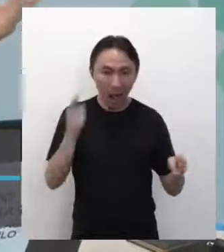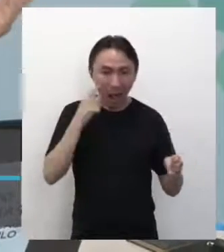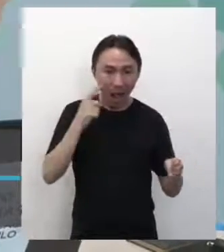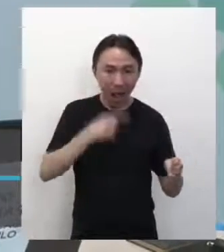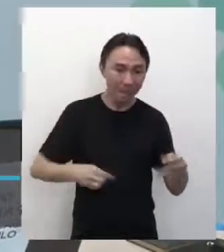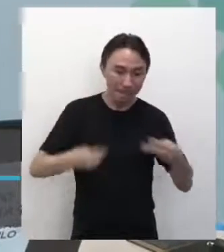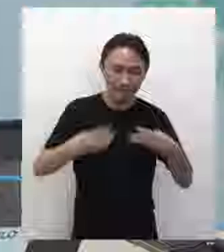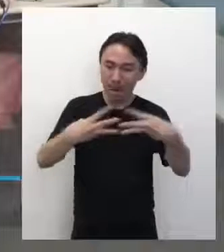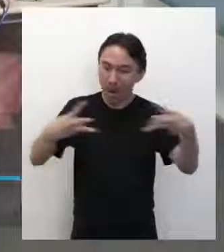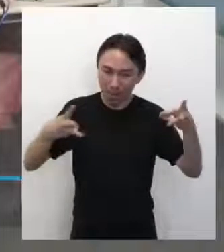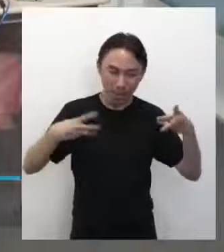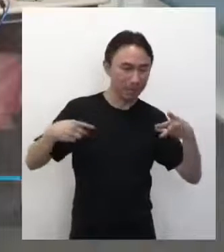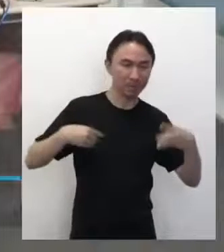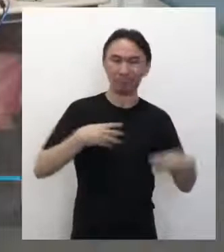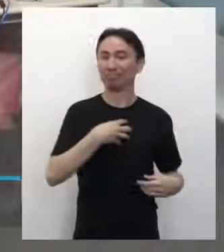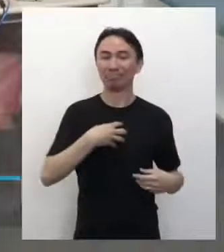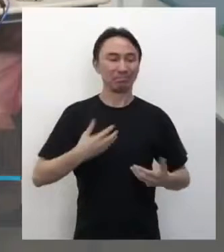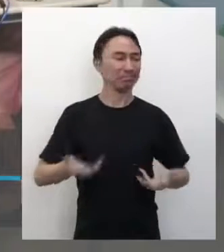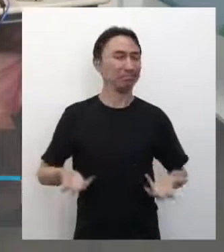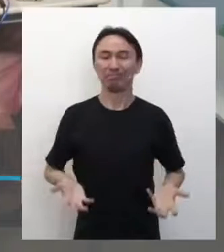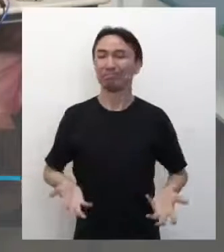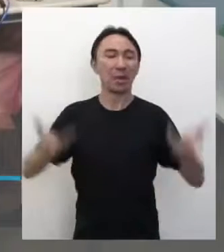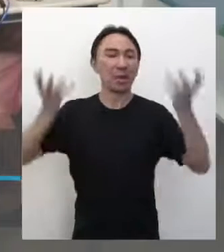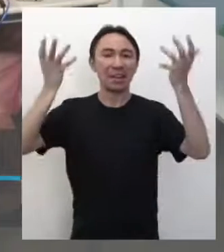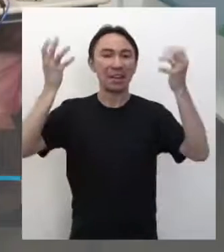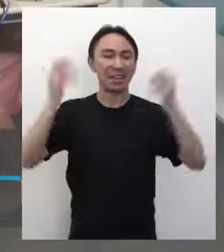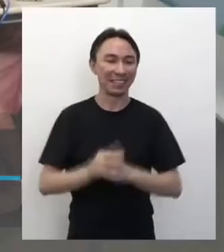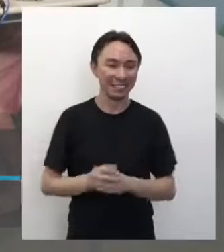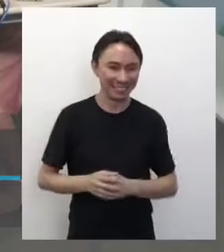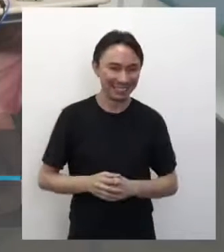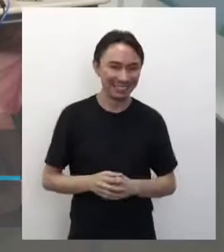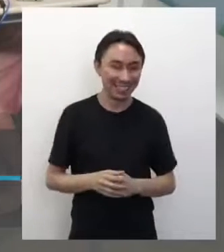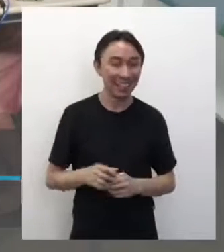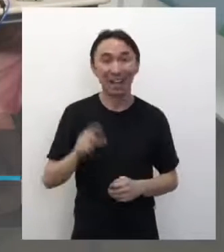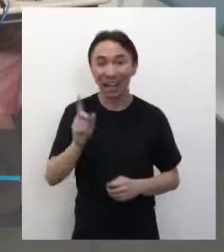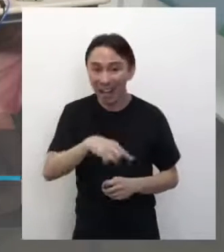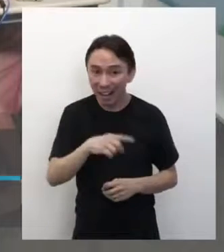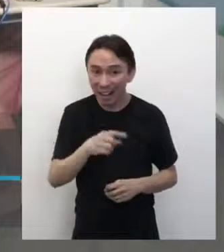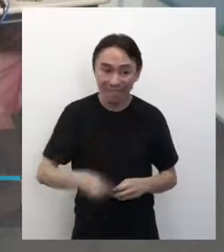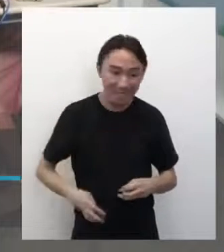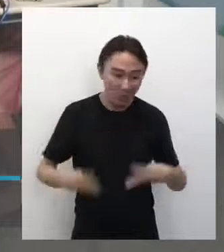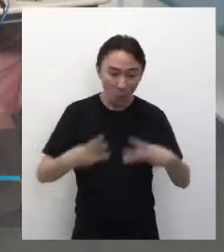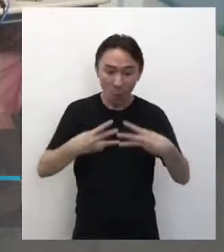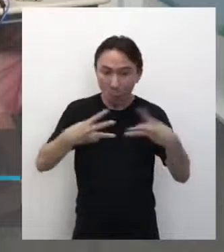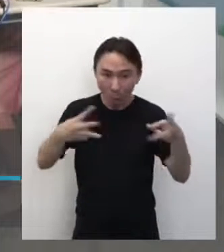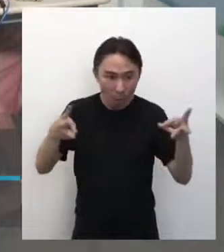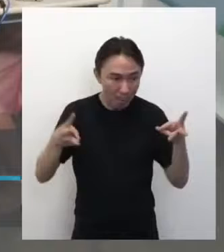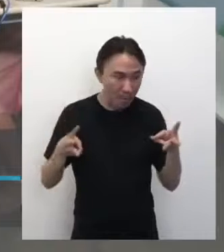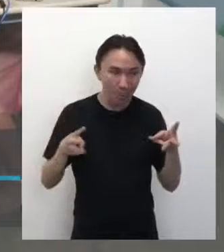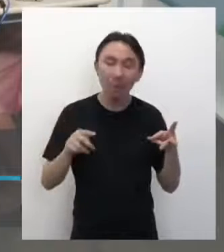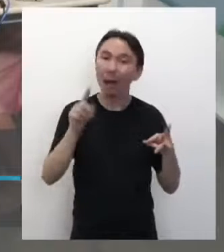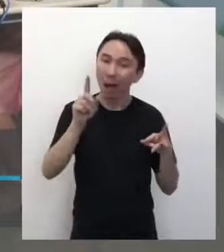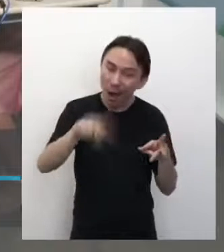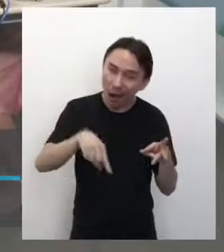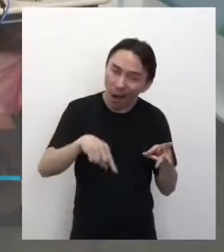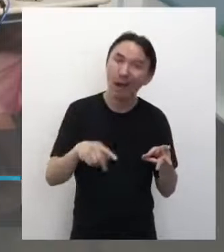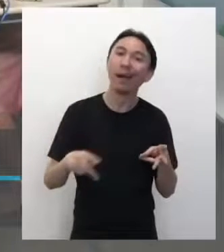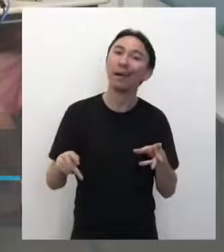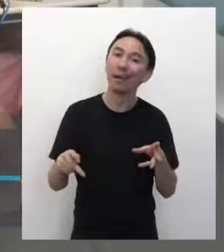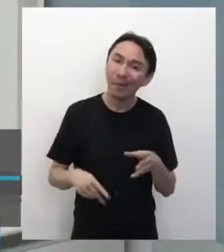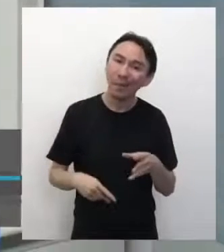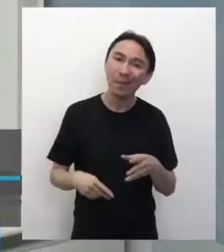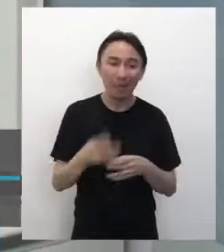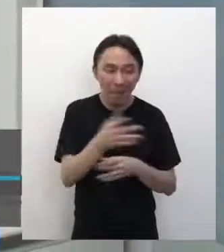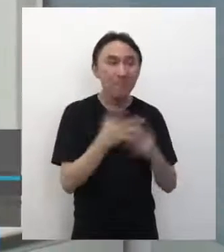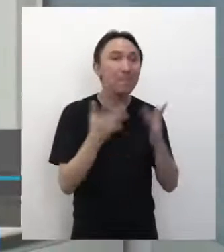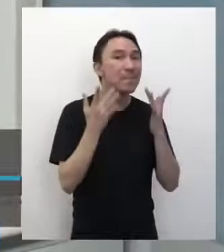era maravilhoso. Que legal, Bruno. Aliás, o caminhão era um personagem da peça. Tinha isso ainda. Ai,